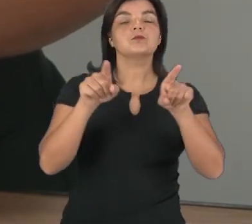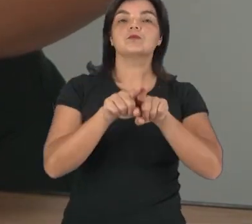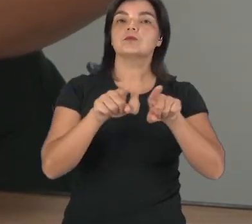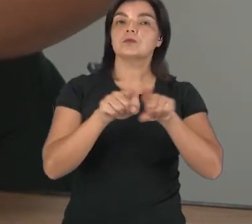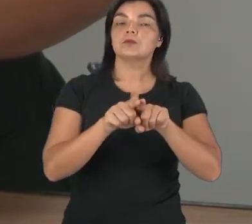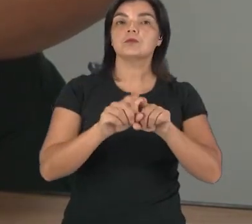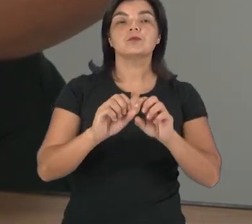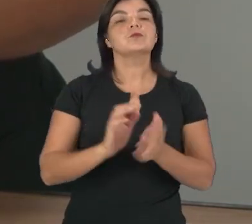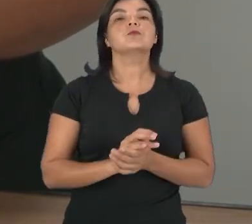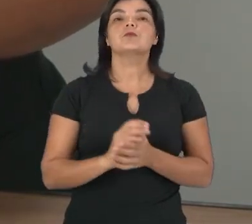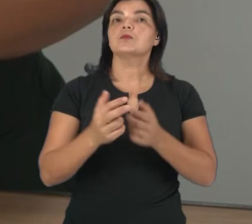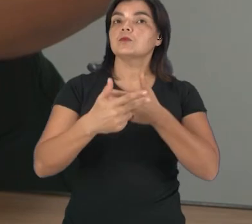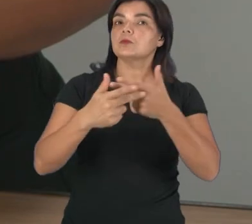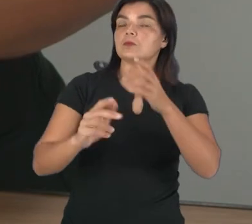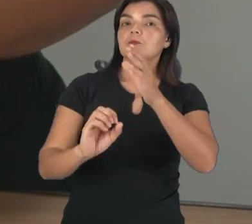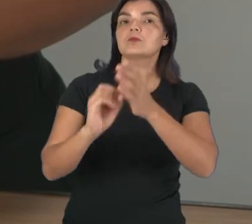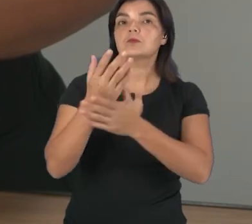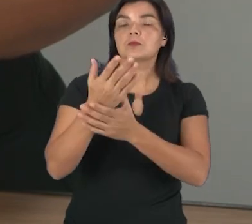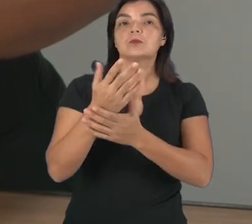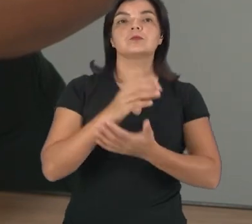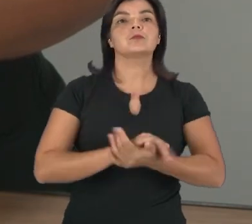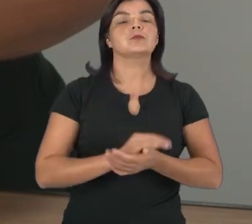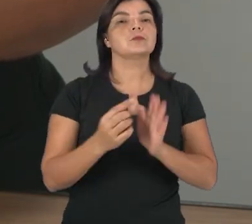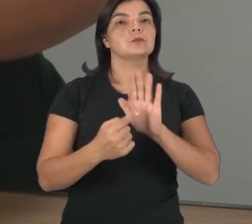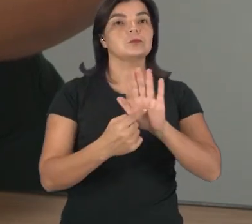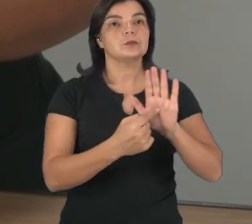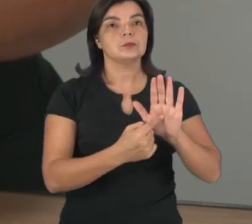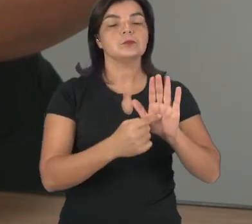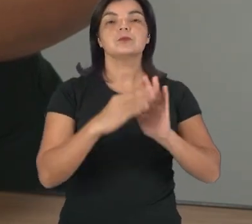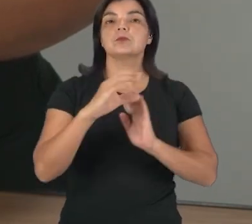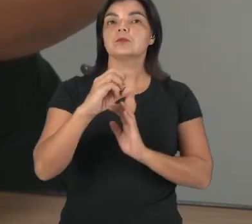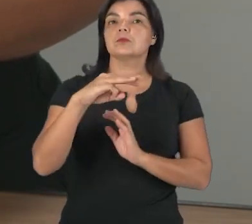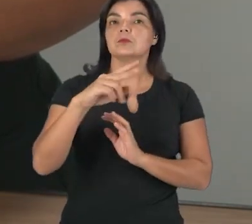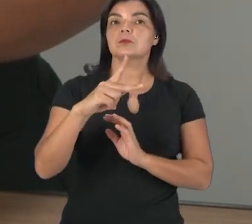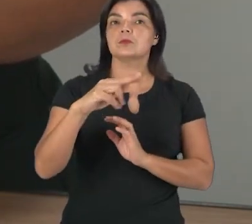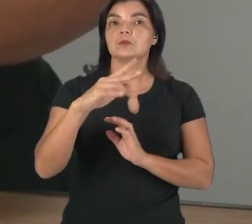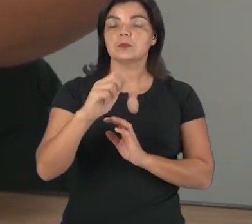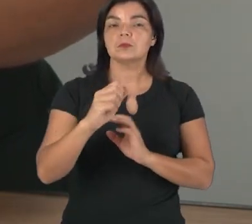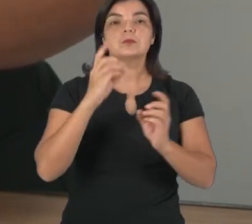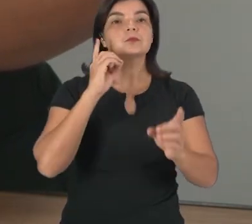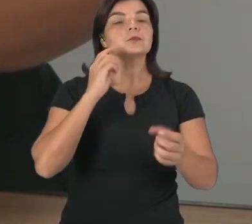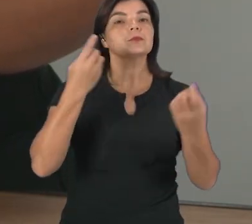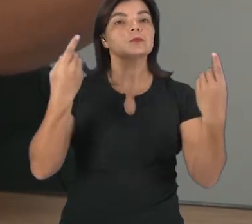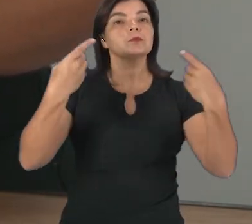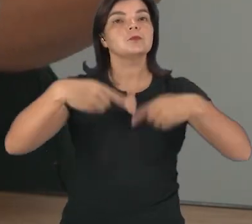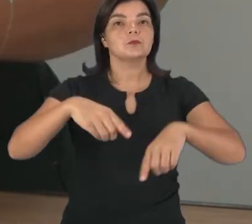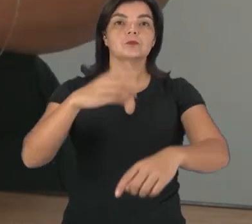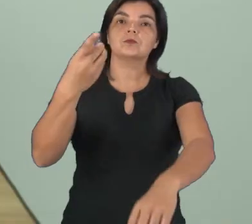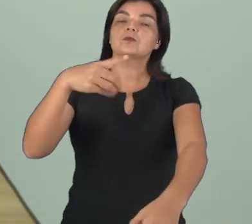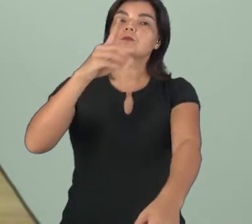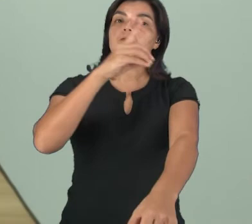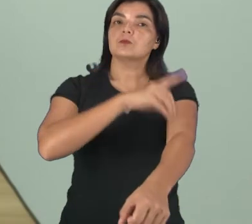ou um evento, ou como este, que é uma campanha contra a dengue.